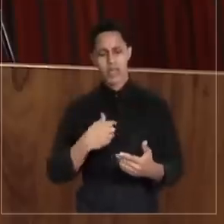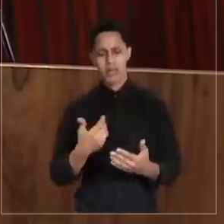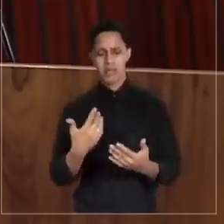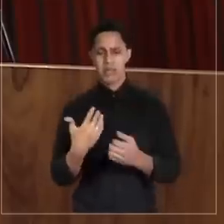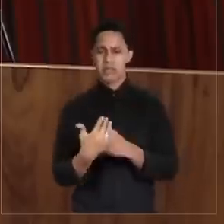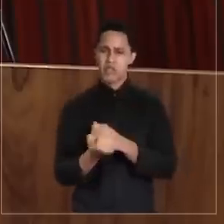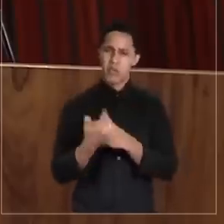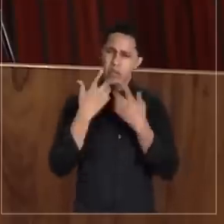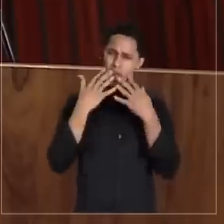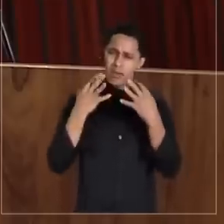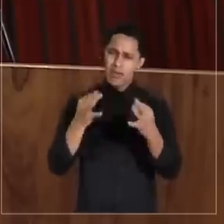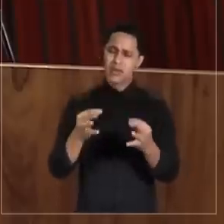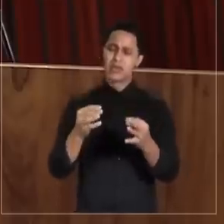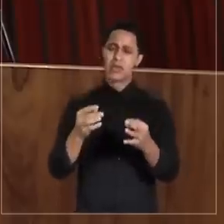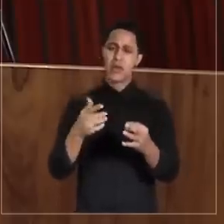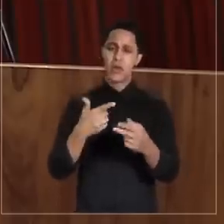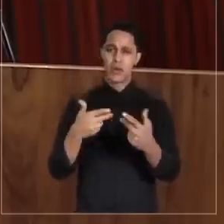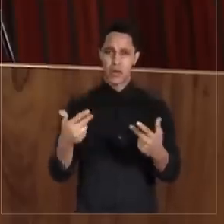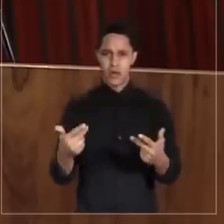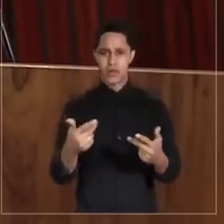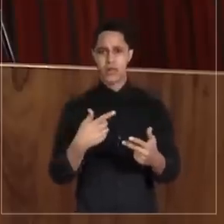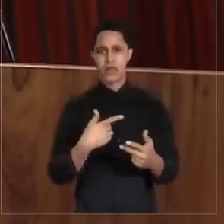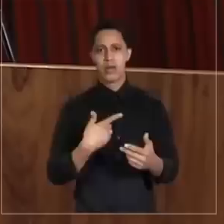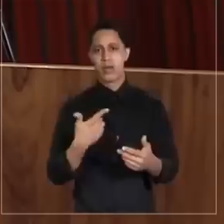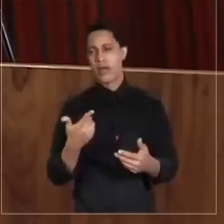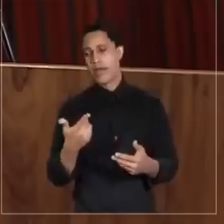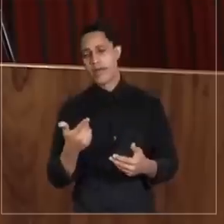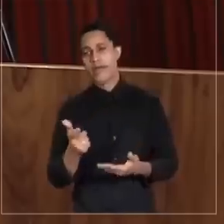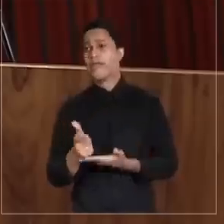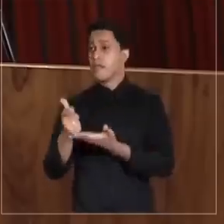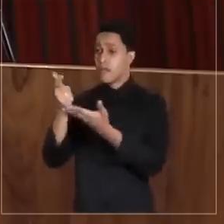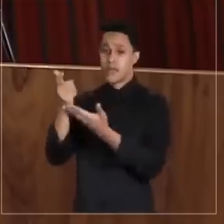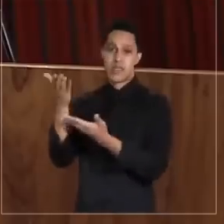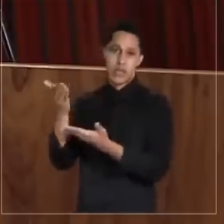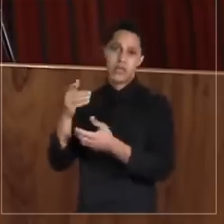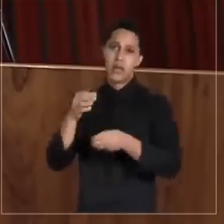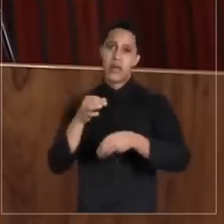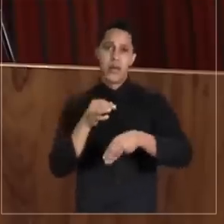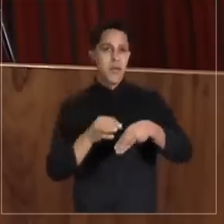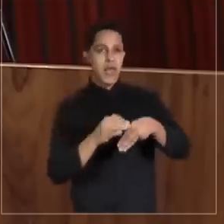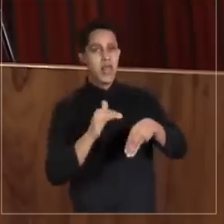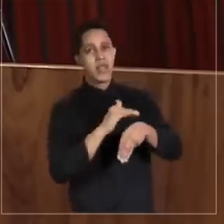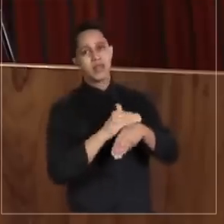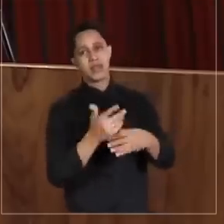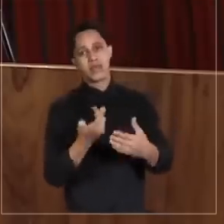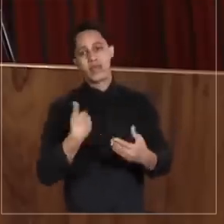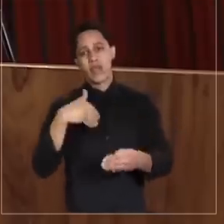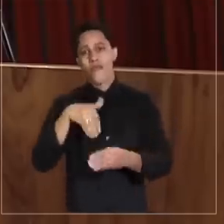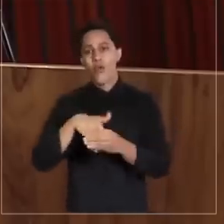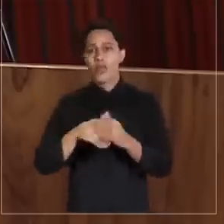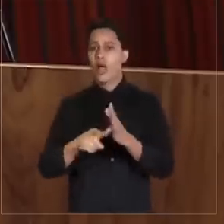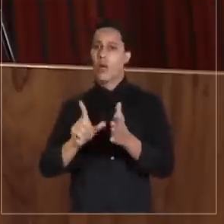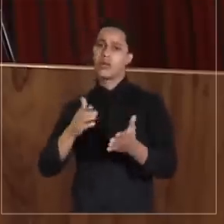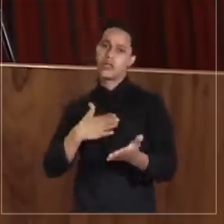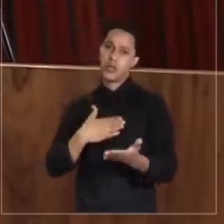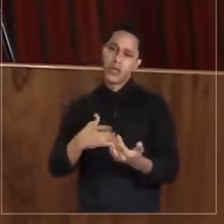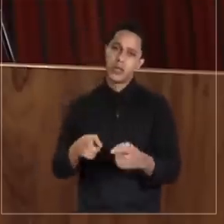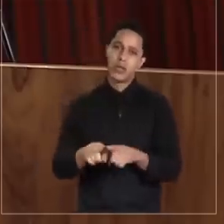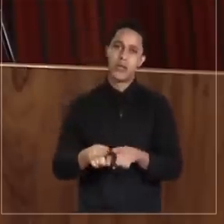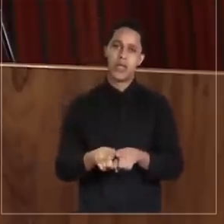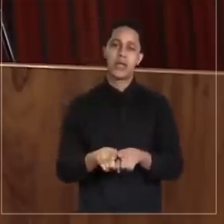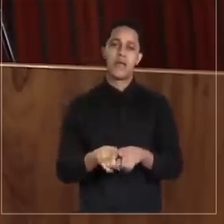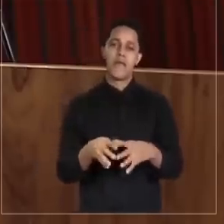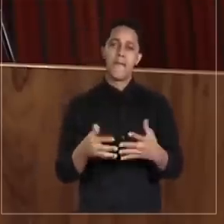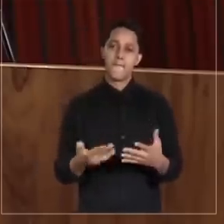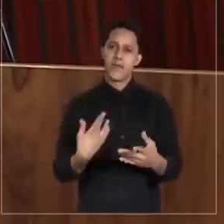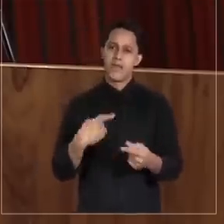diz respeito à dilação do objeto, Vossa Excelência se debruçou, os ministros que votaram antes de mim também, que teria havido